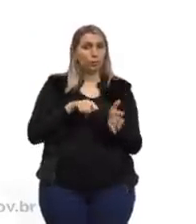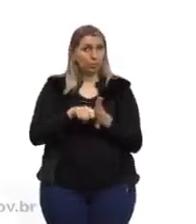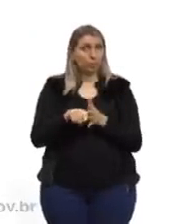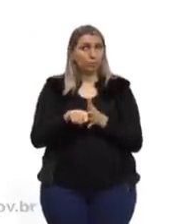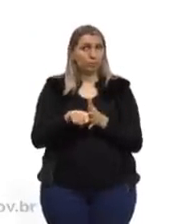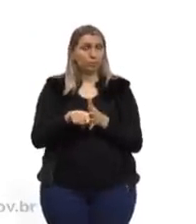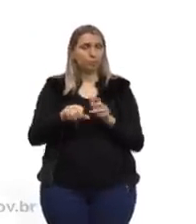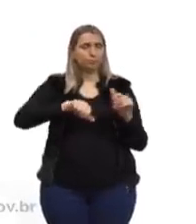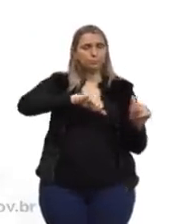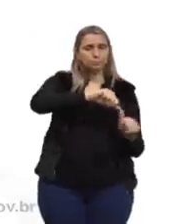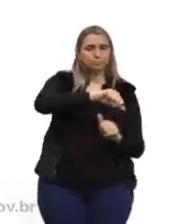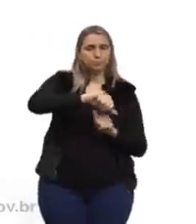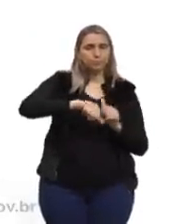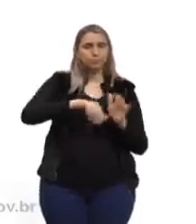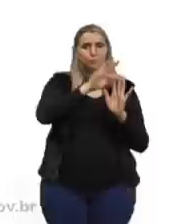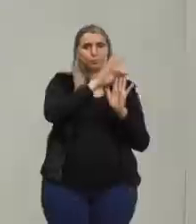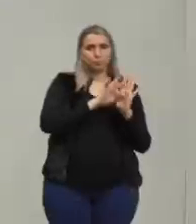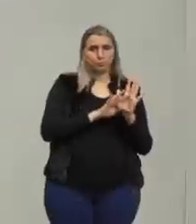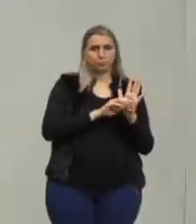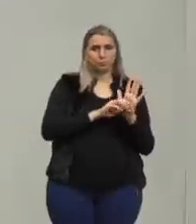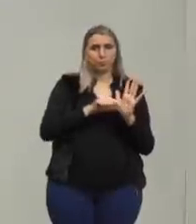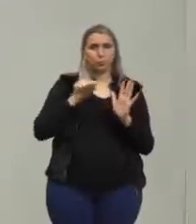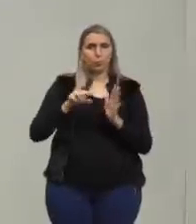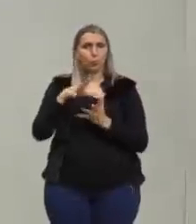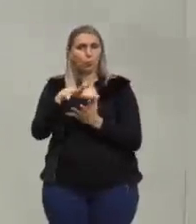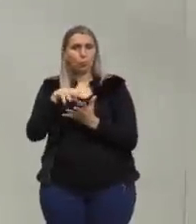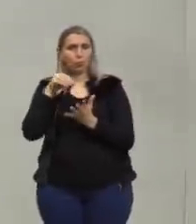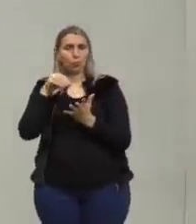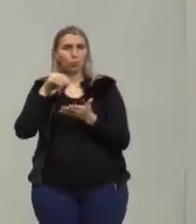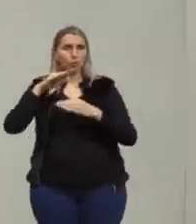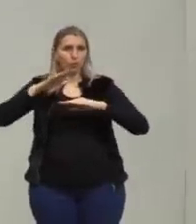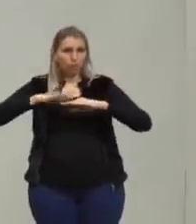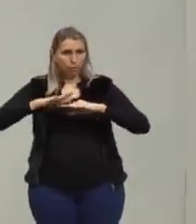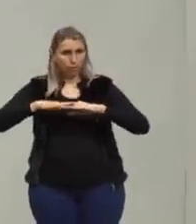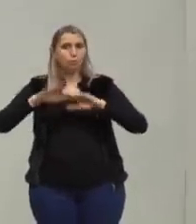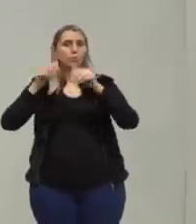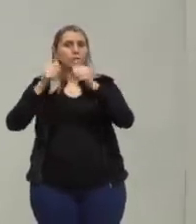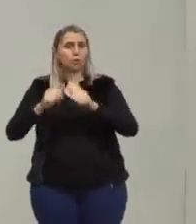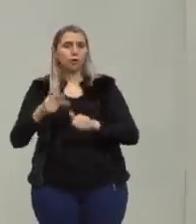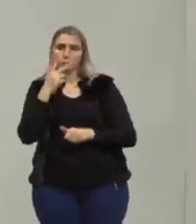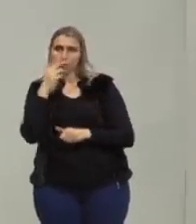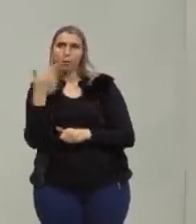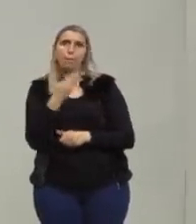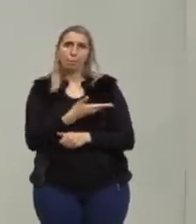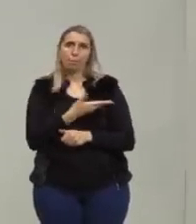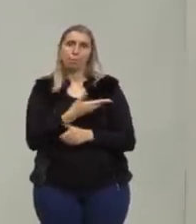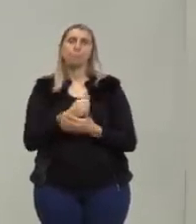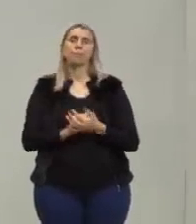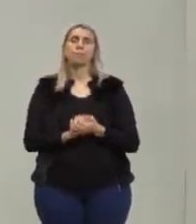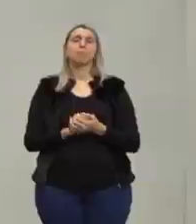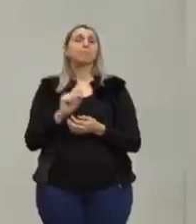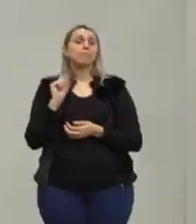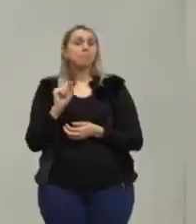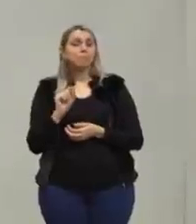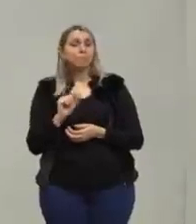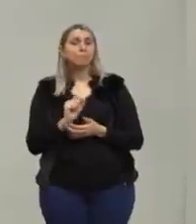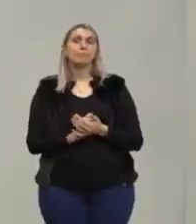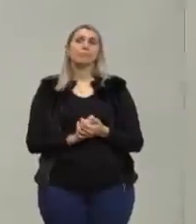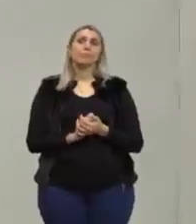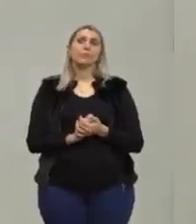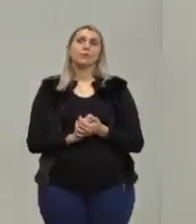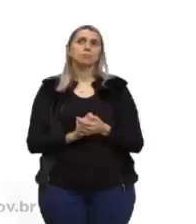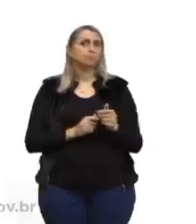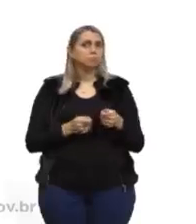tenho que transformar esse enunciado num modelo matemático, numa gravura dessas aí. Certo? Então, nesse caso, está tudo